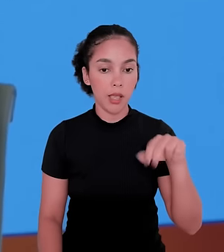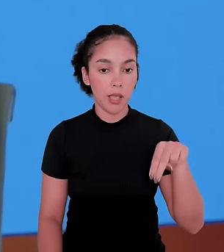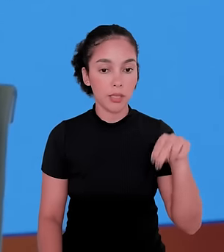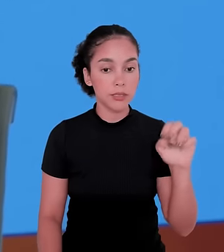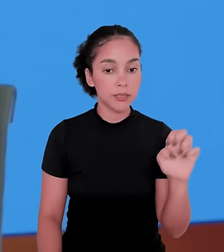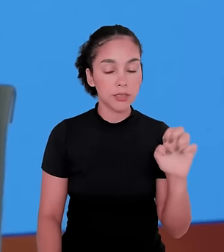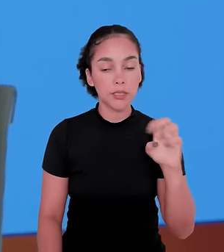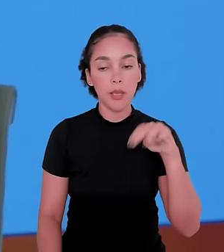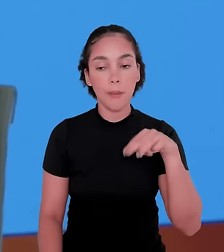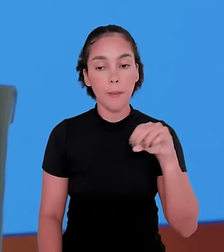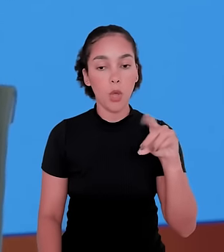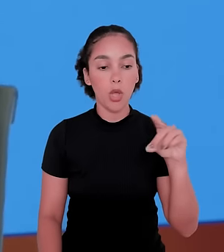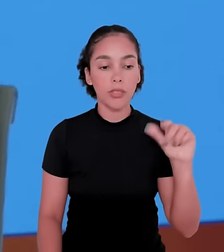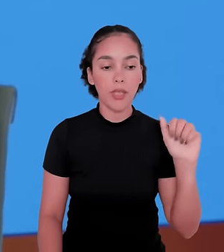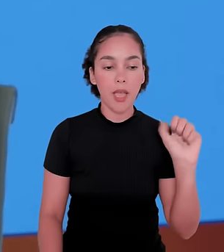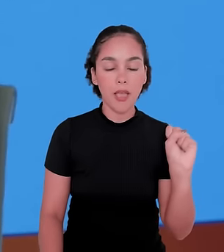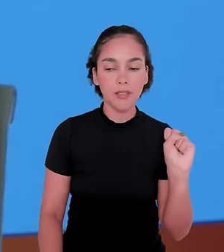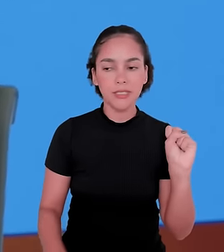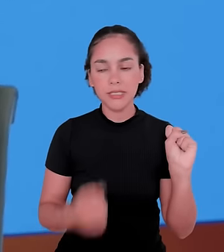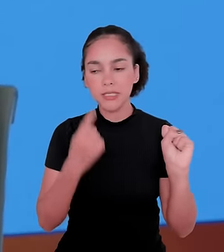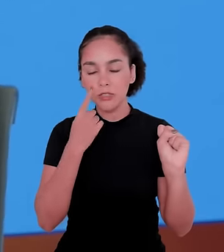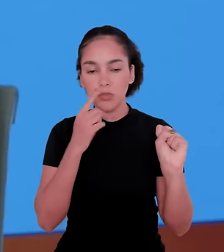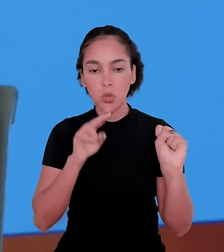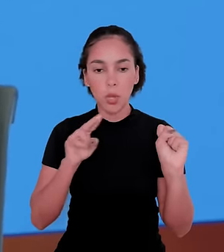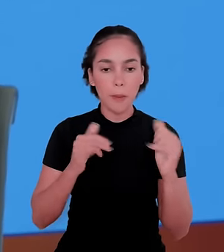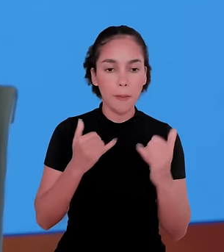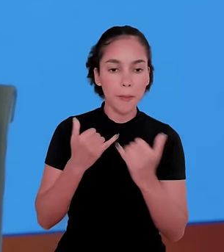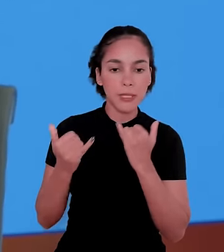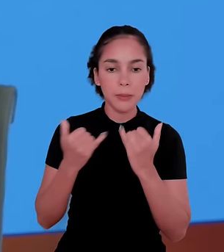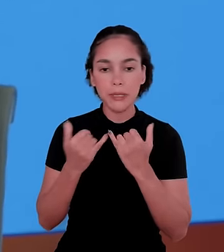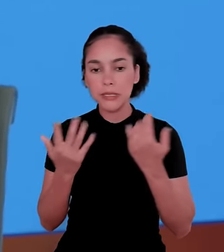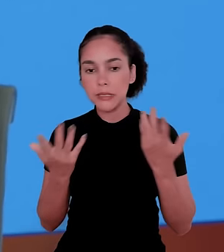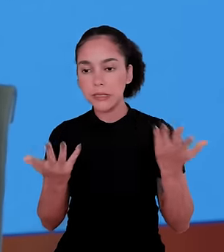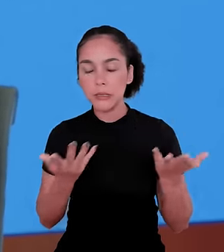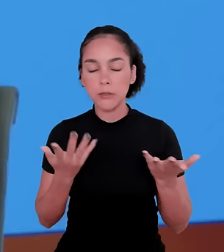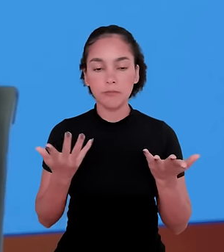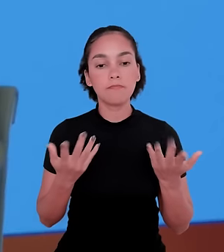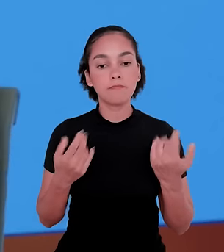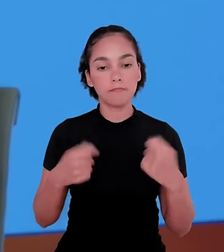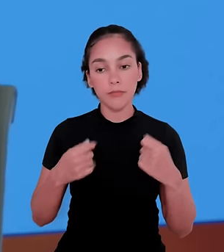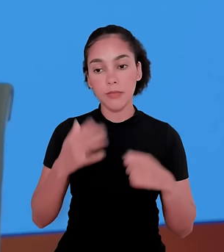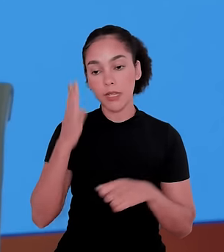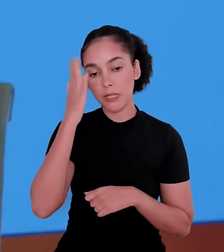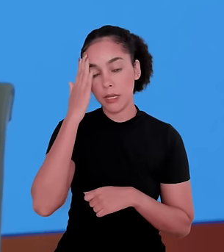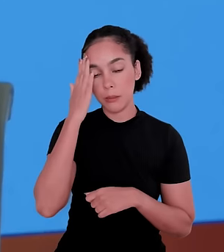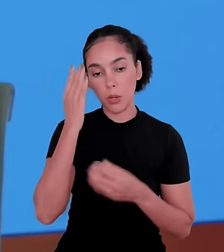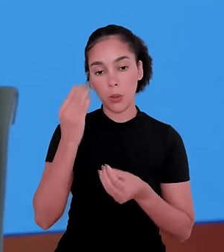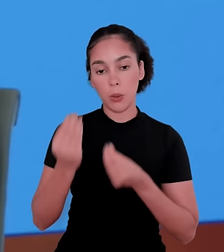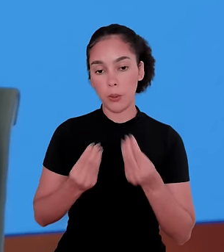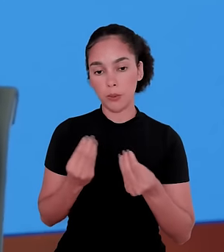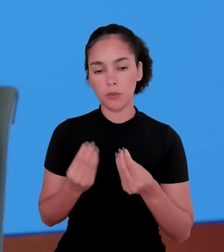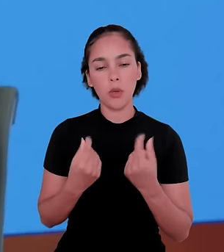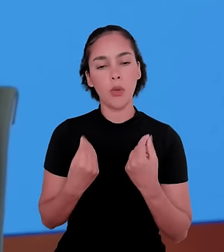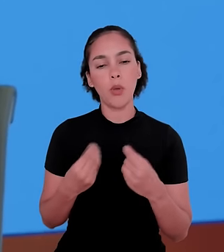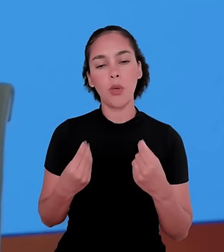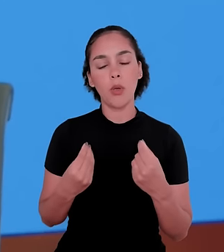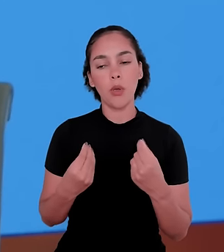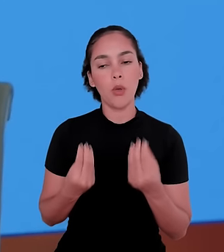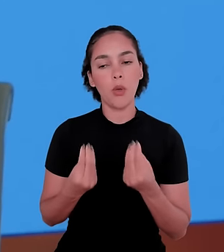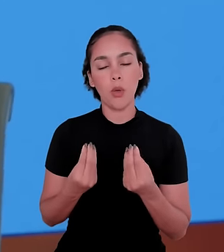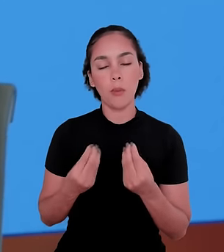uma confusão então isso pode ser passível de não ser aceito porque a como é que é feita a avaliação de uma marca